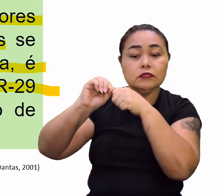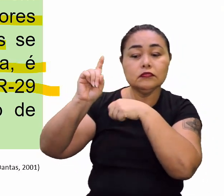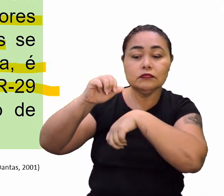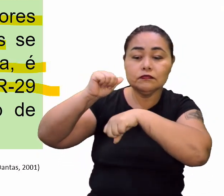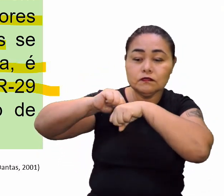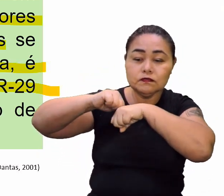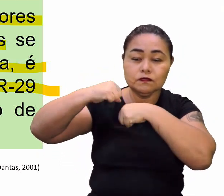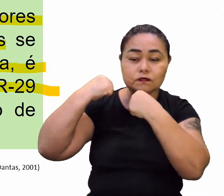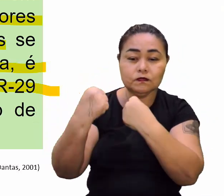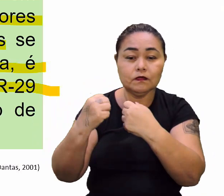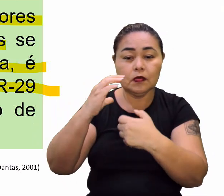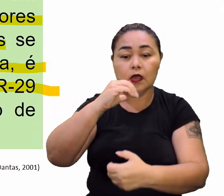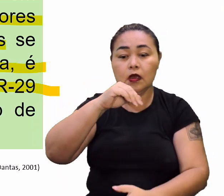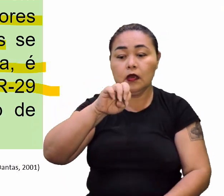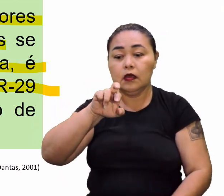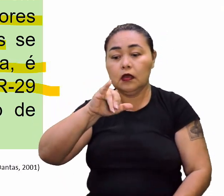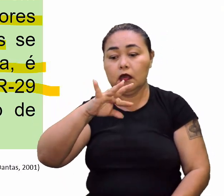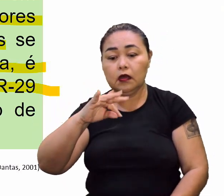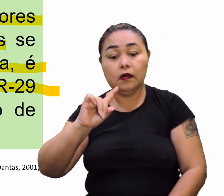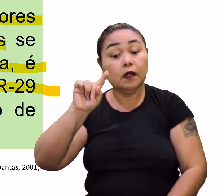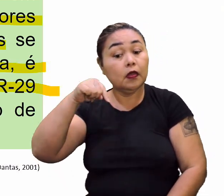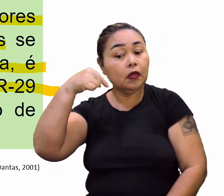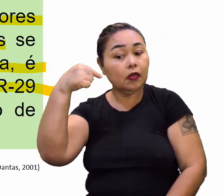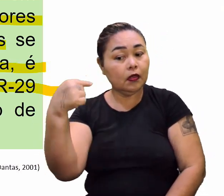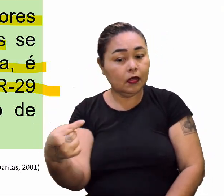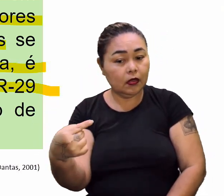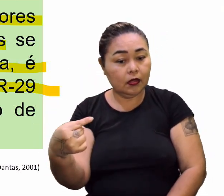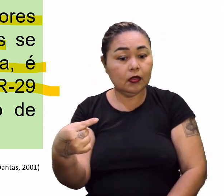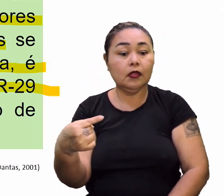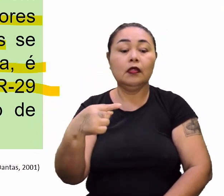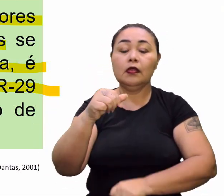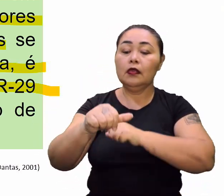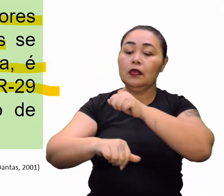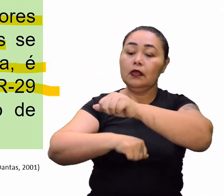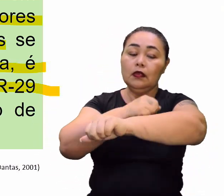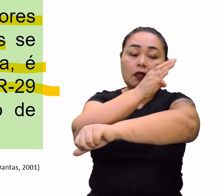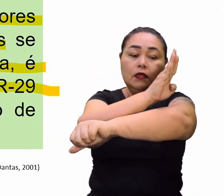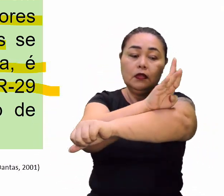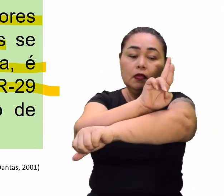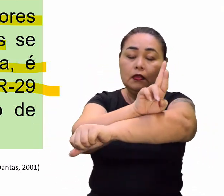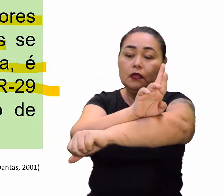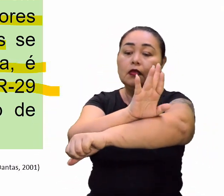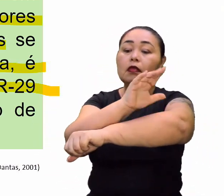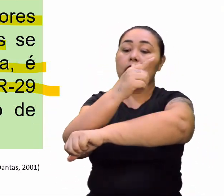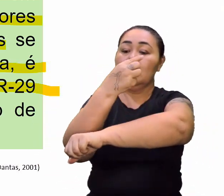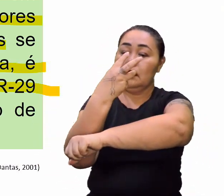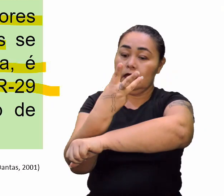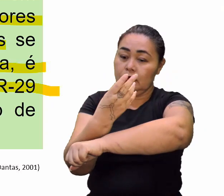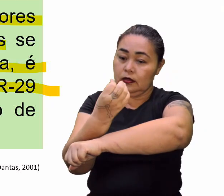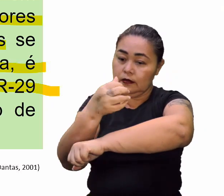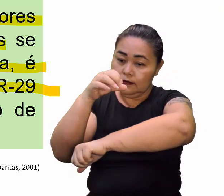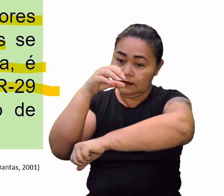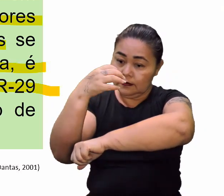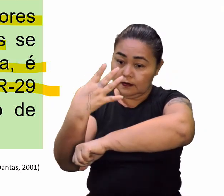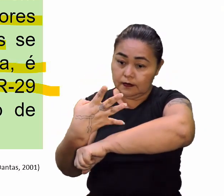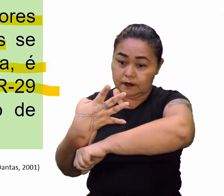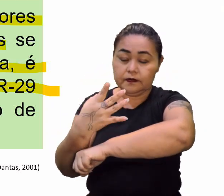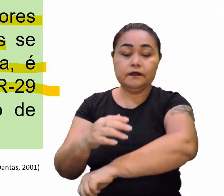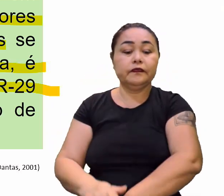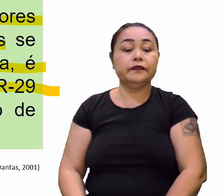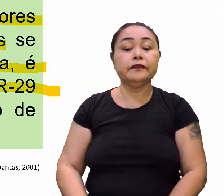cassiterita. Isso. E depois ela vai se tornar a BR-364. Muito bem. Só lembrando